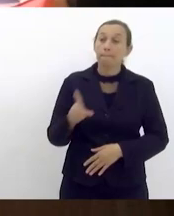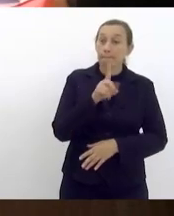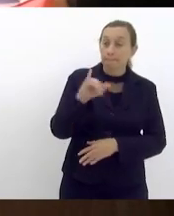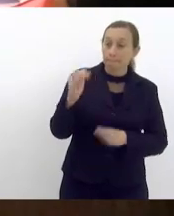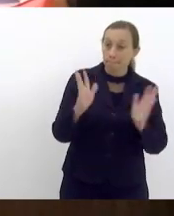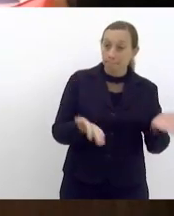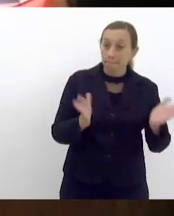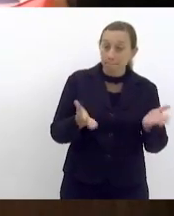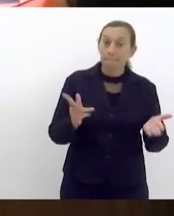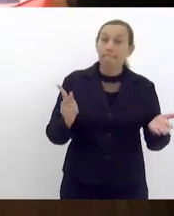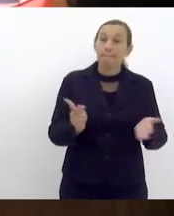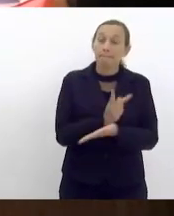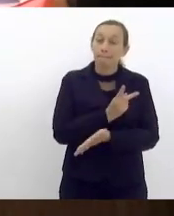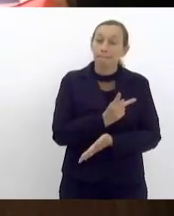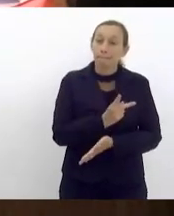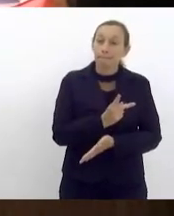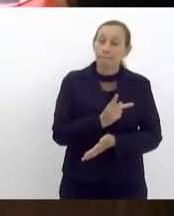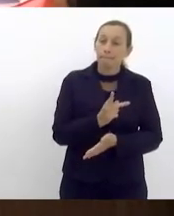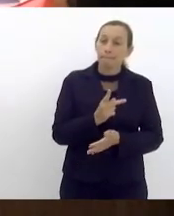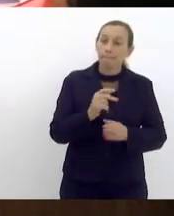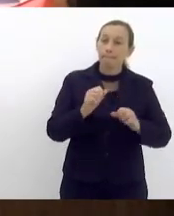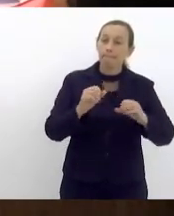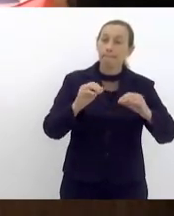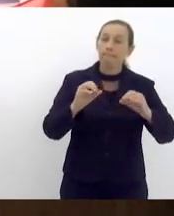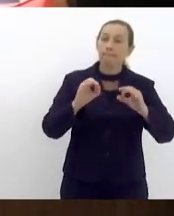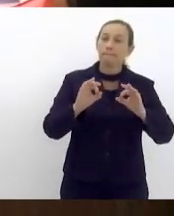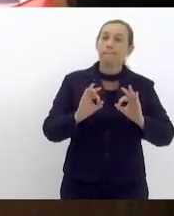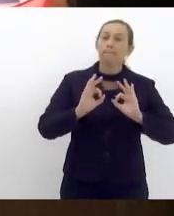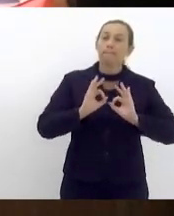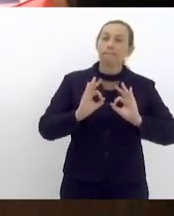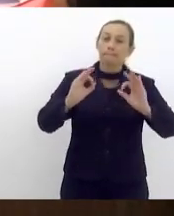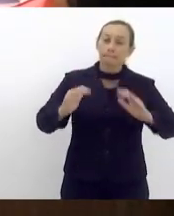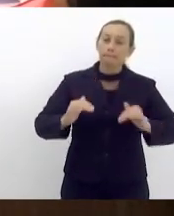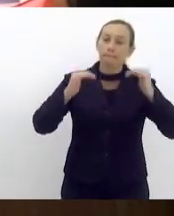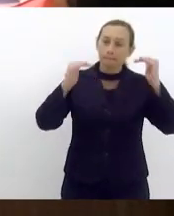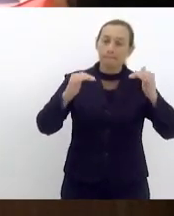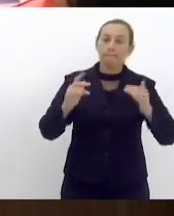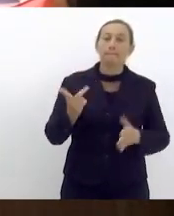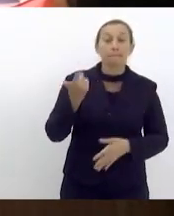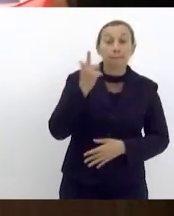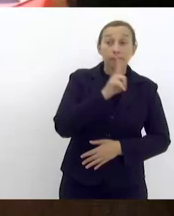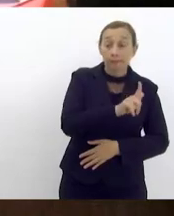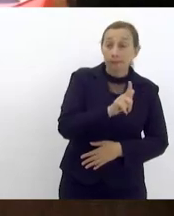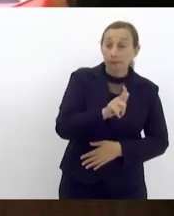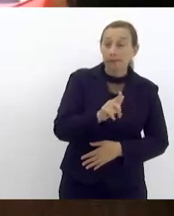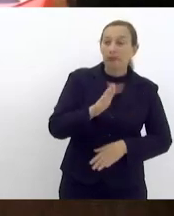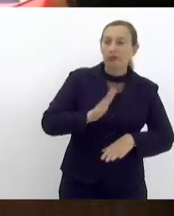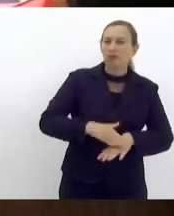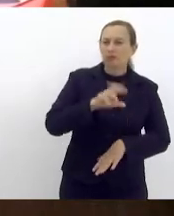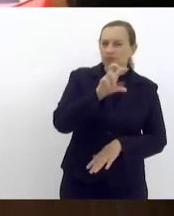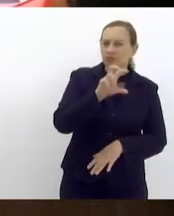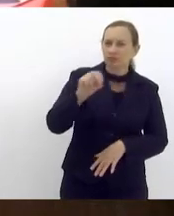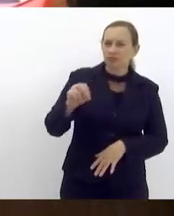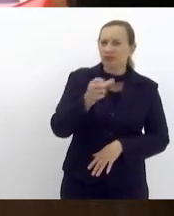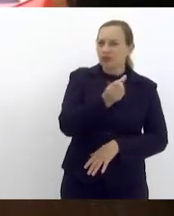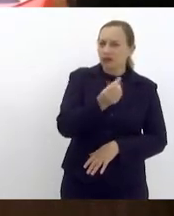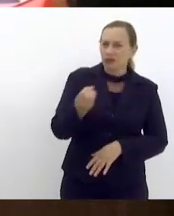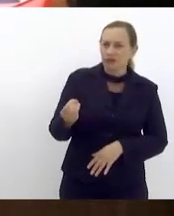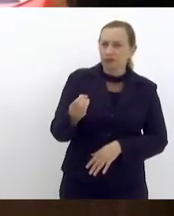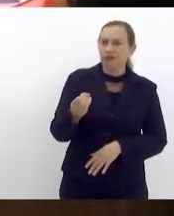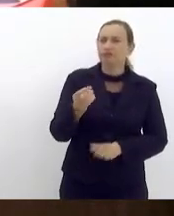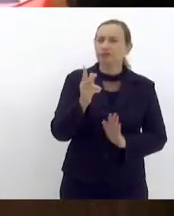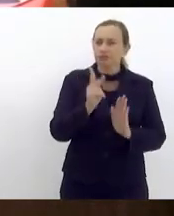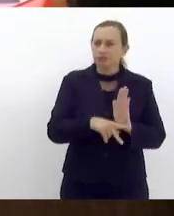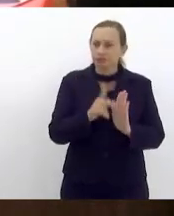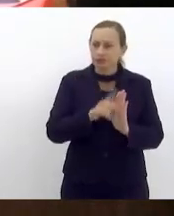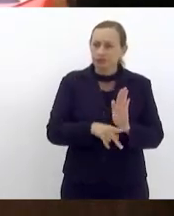hoje acontecendo as sessões extraordinárias Então a gente tem conseguido mais de 50 a gente conseguido fazer